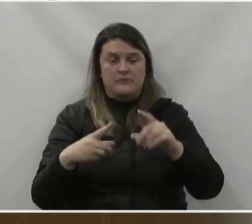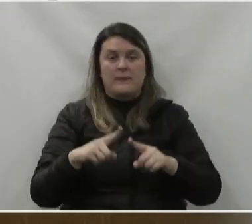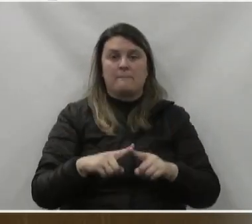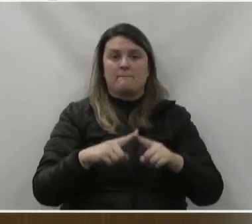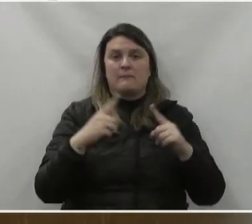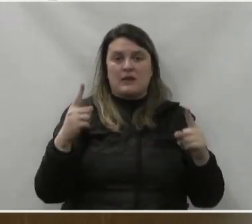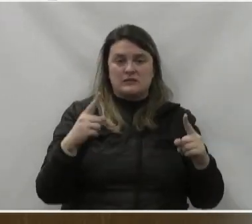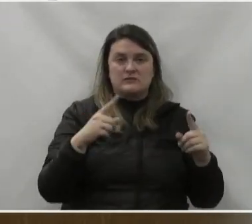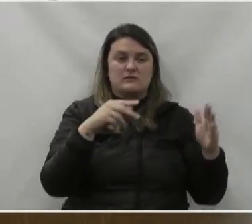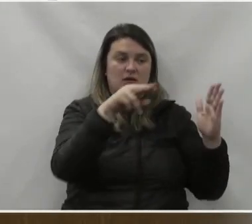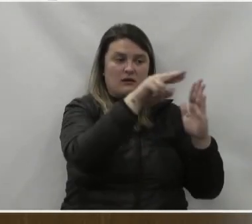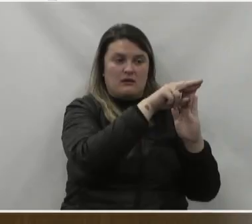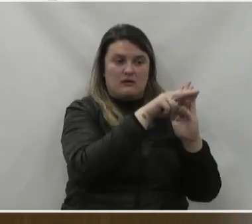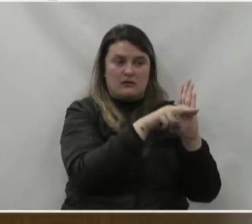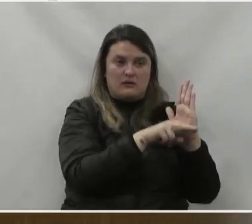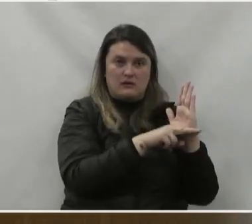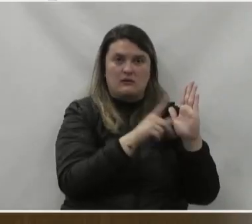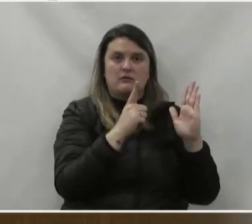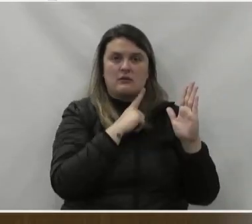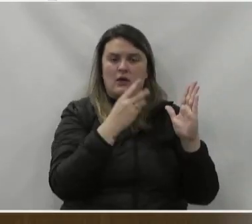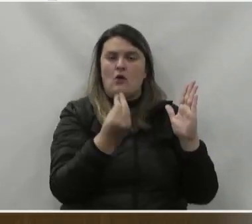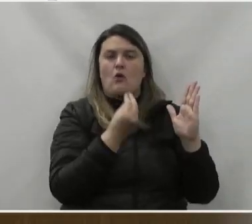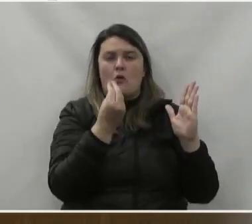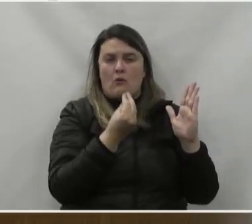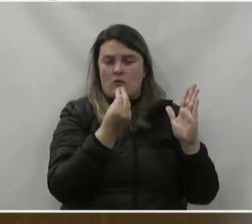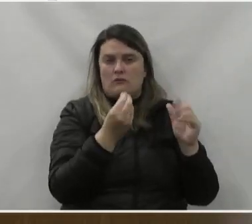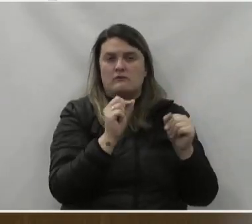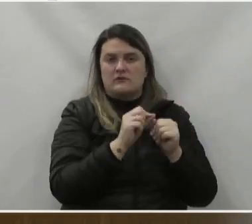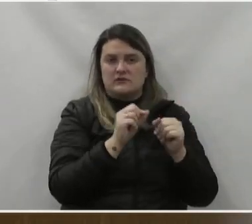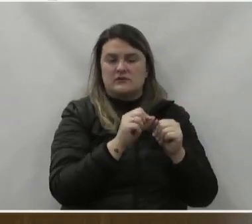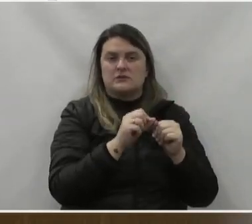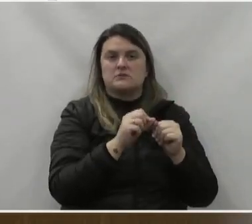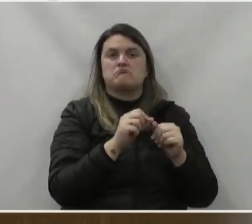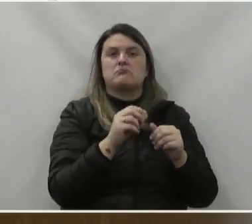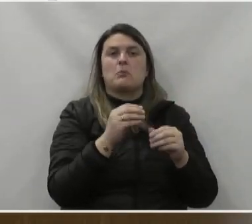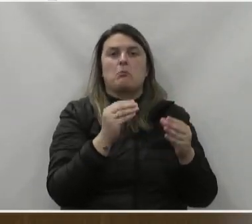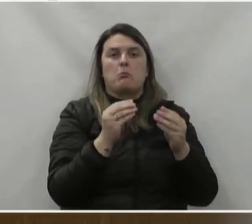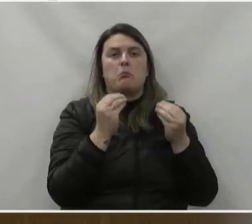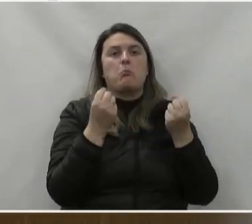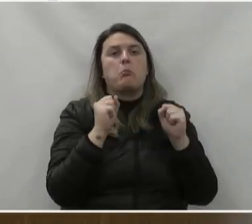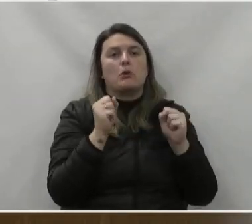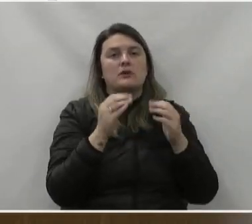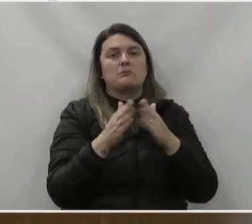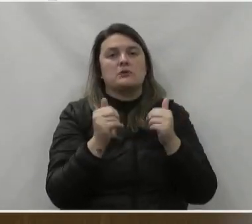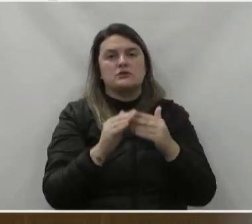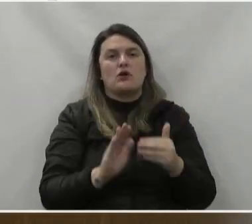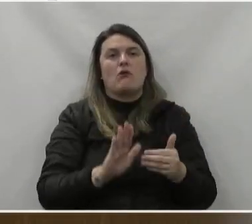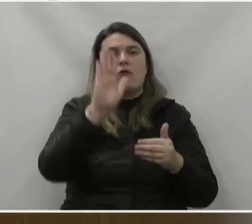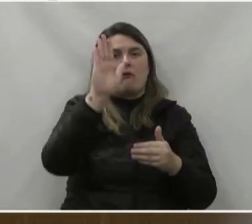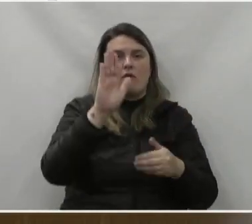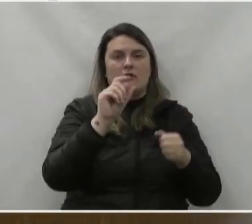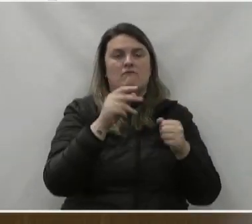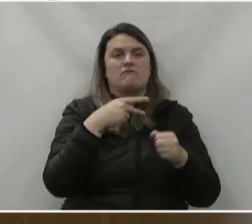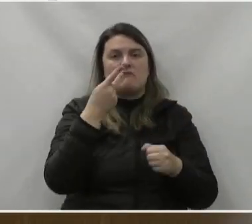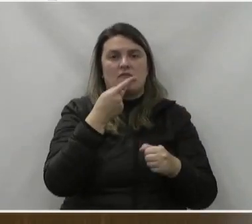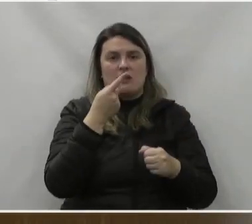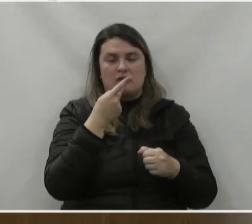o próprio regimento oferece meios de impugnação, recursos ao plenário, questões de ordem e pedidos